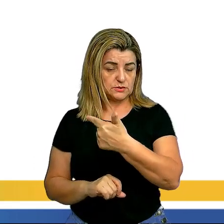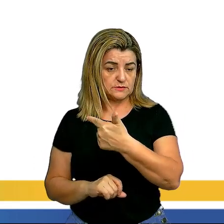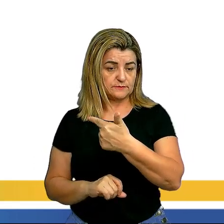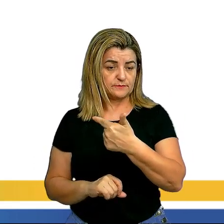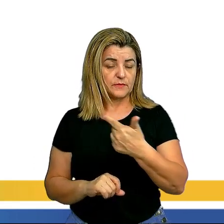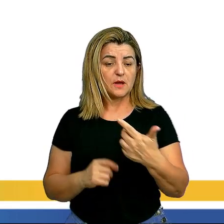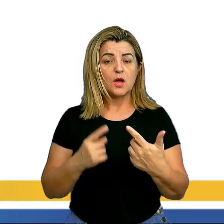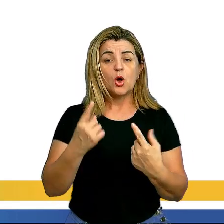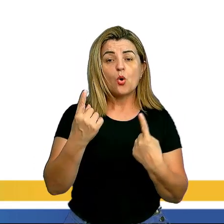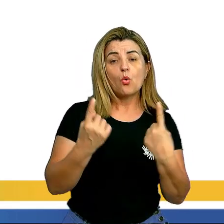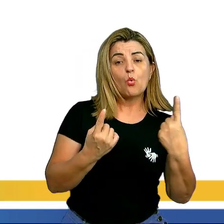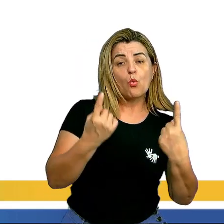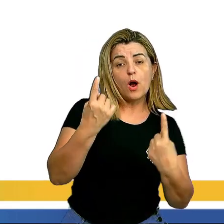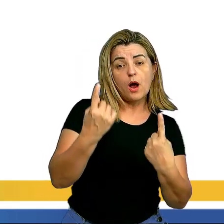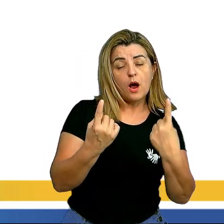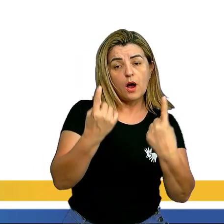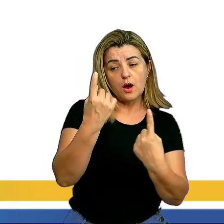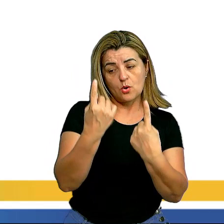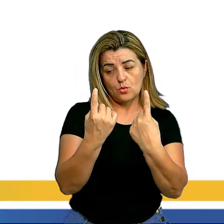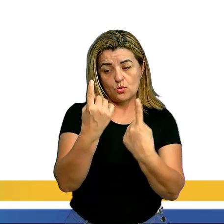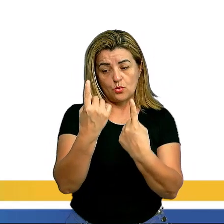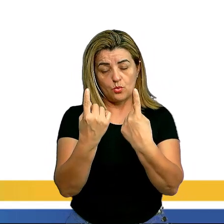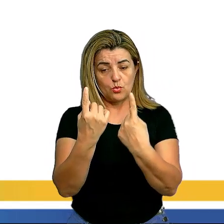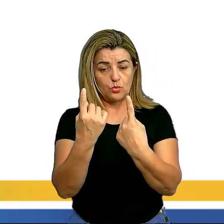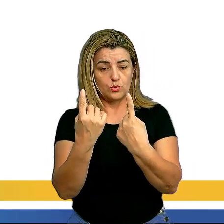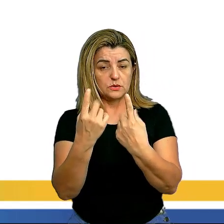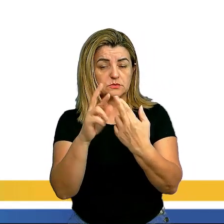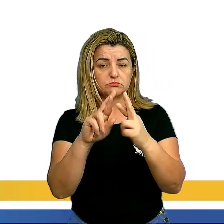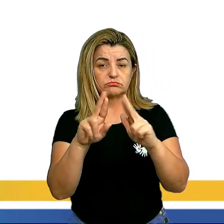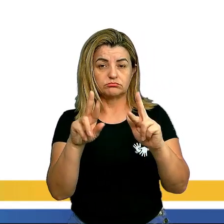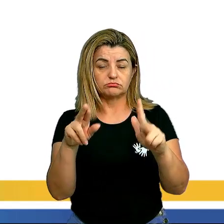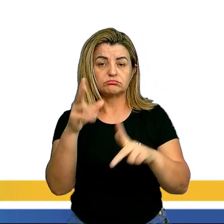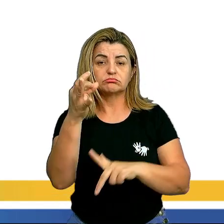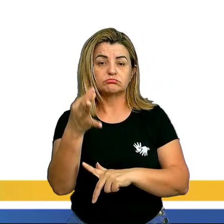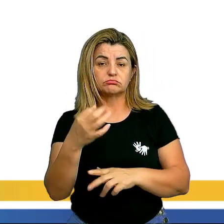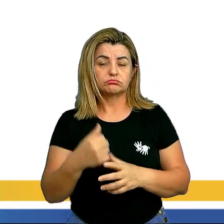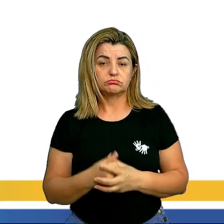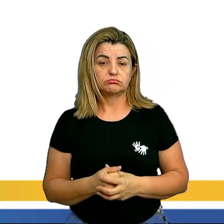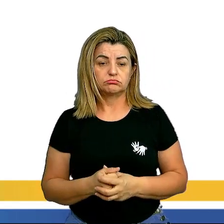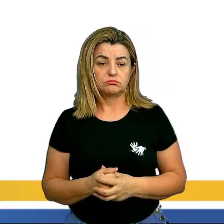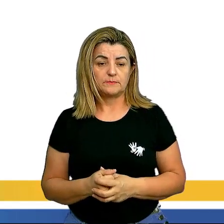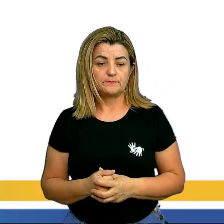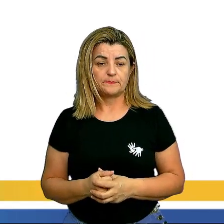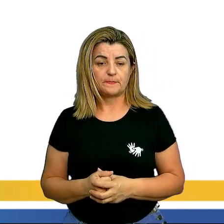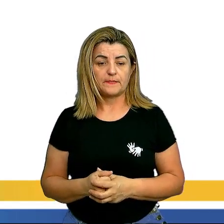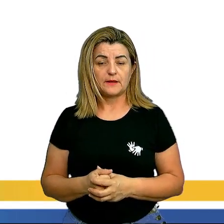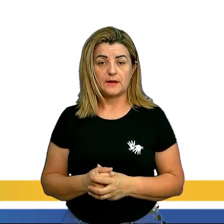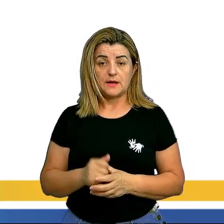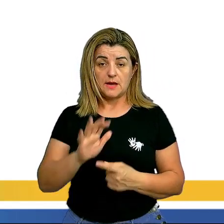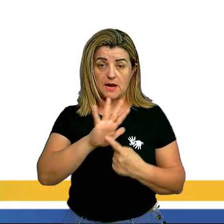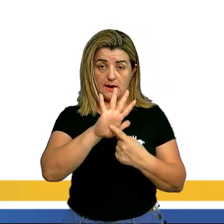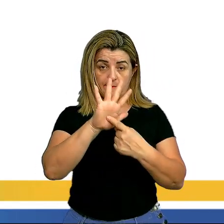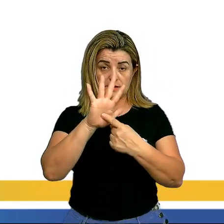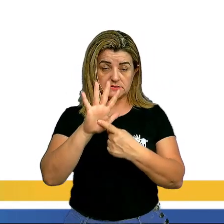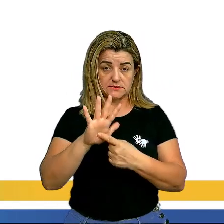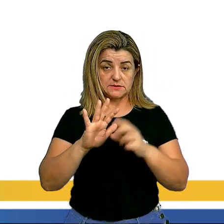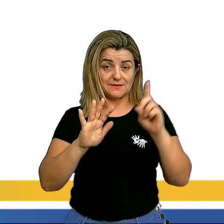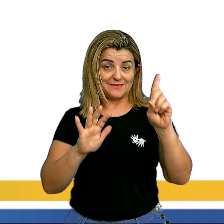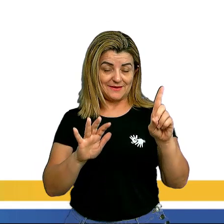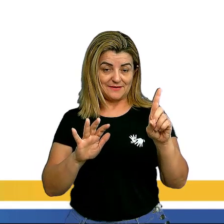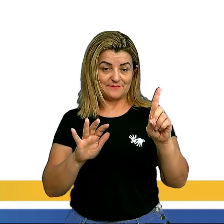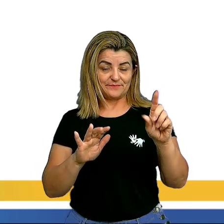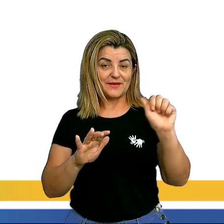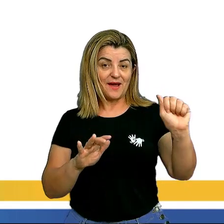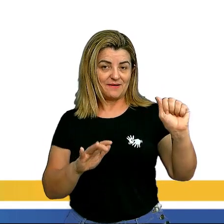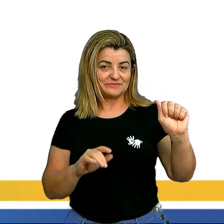pessoal, qual dessas duas, né, diferenças é a correta. A representação indica aqui no momento D na situação.